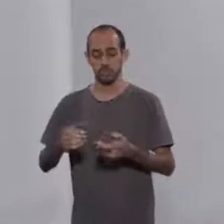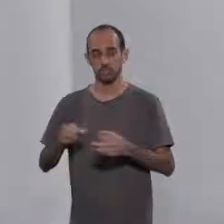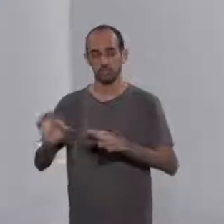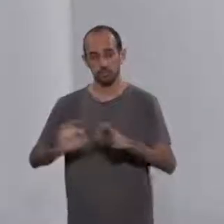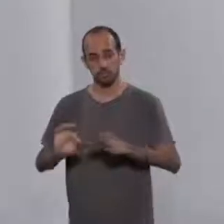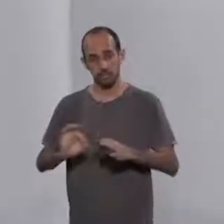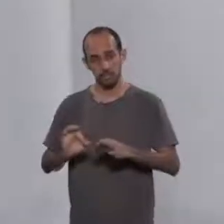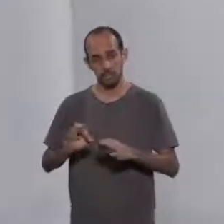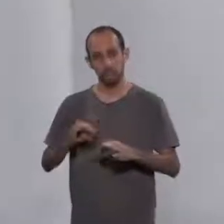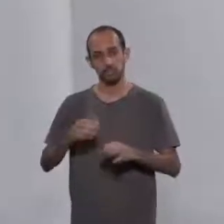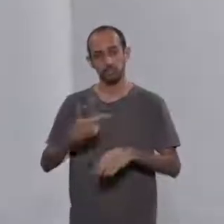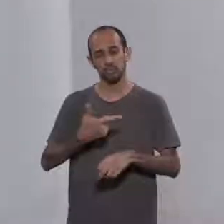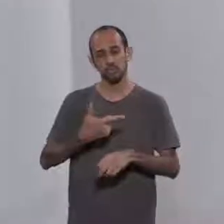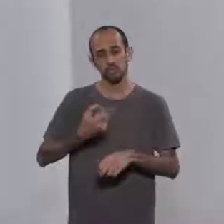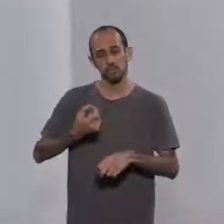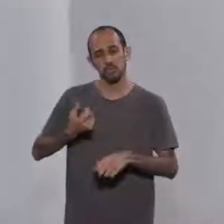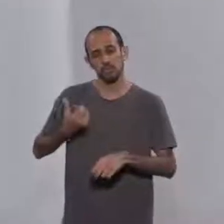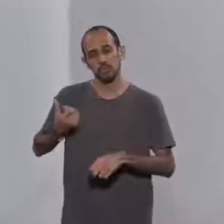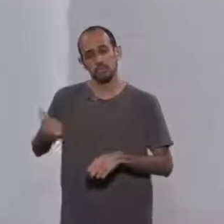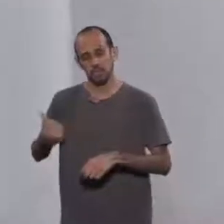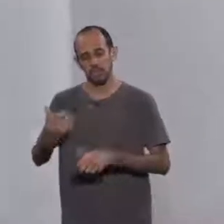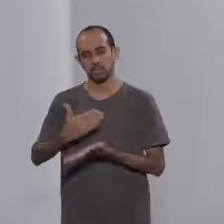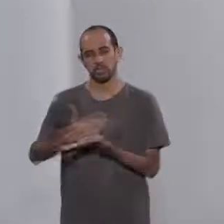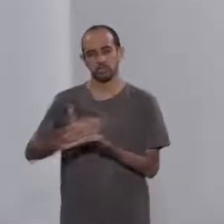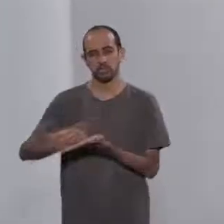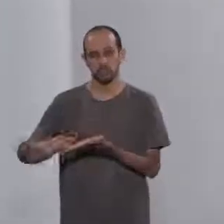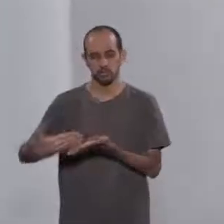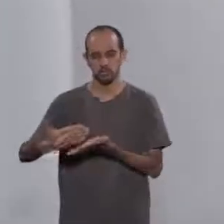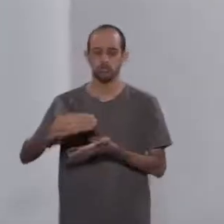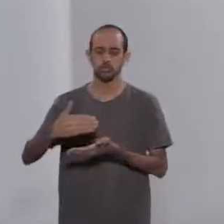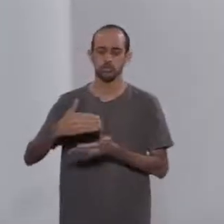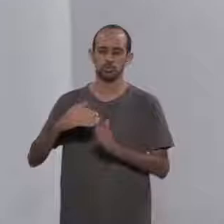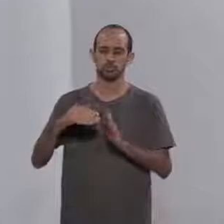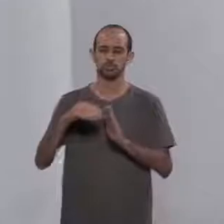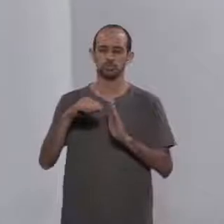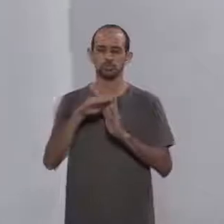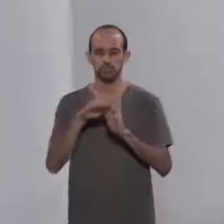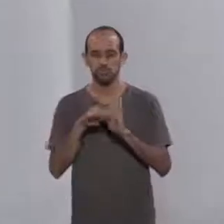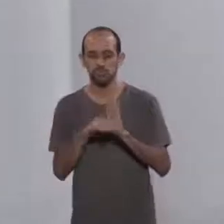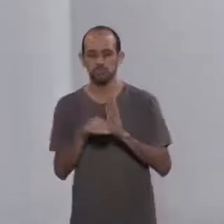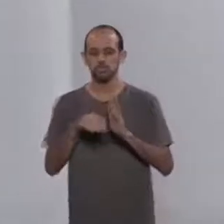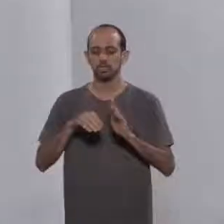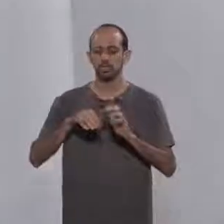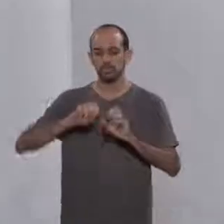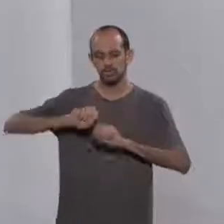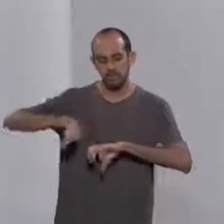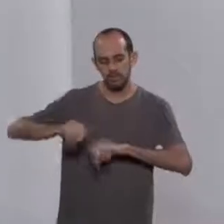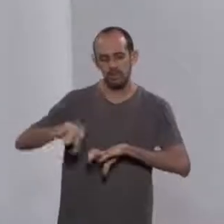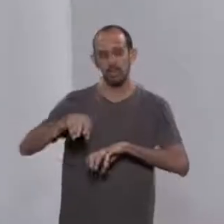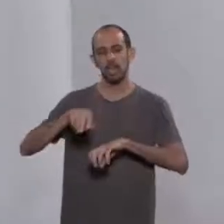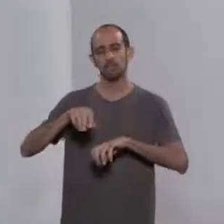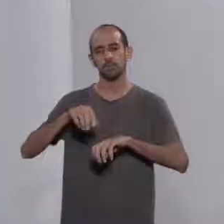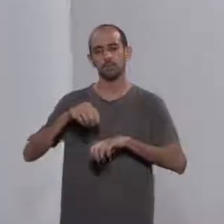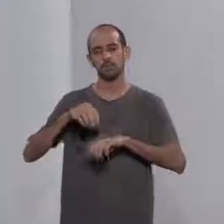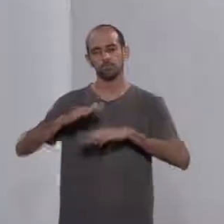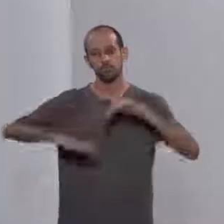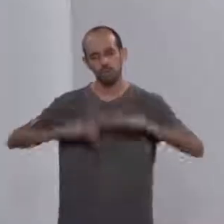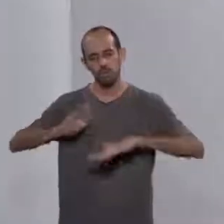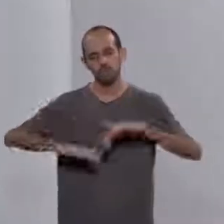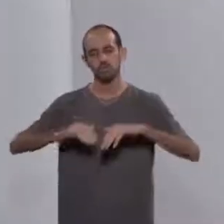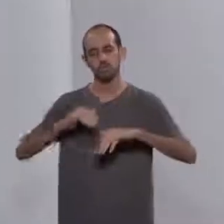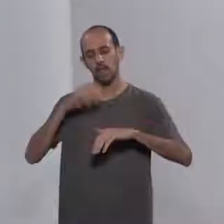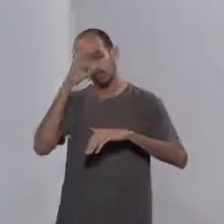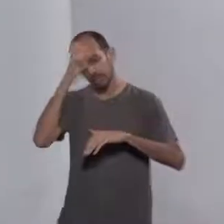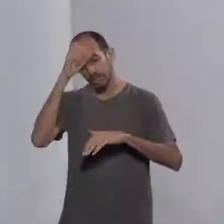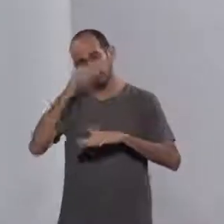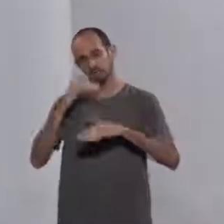estruturando anterior a 2006, que vem sendo todo esse processo de formação de professores, né, de